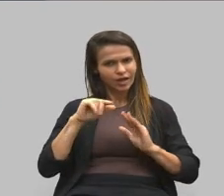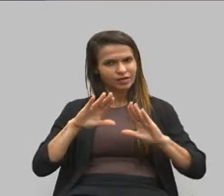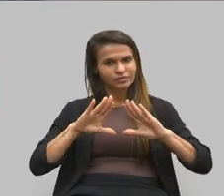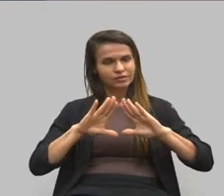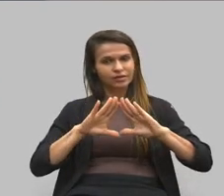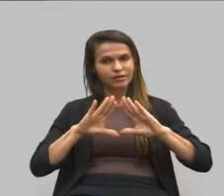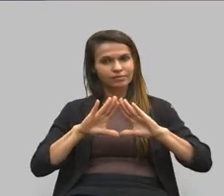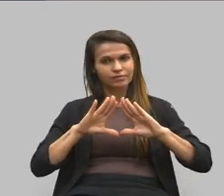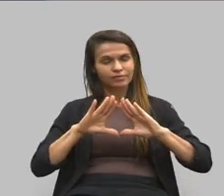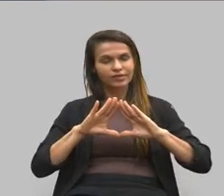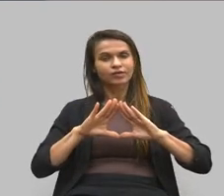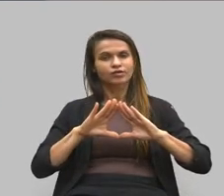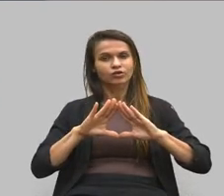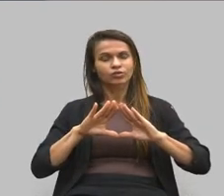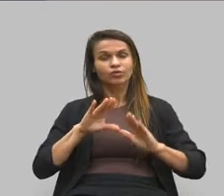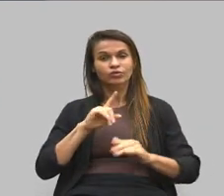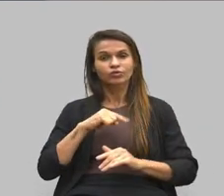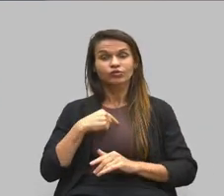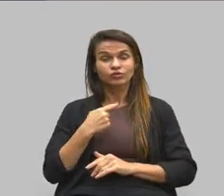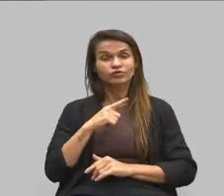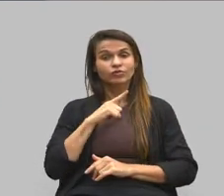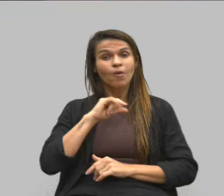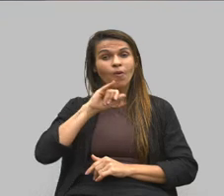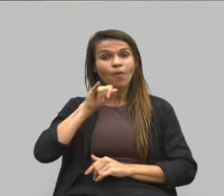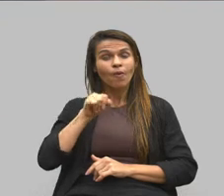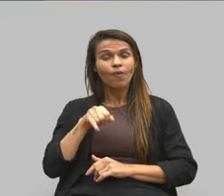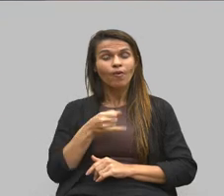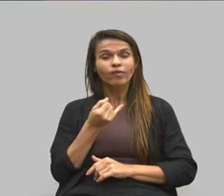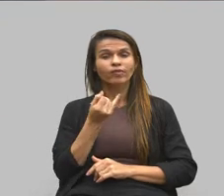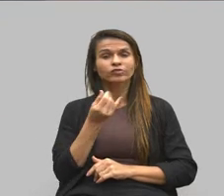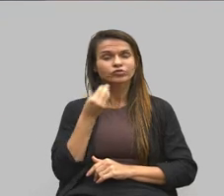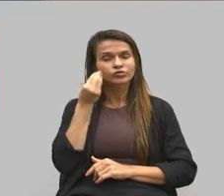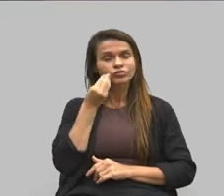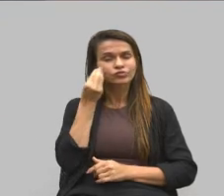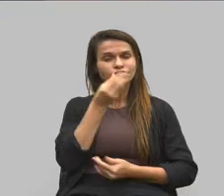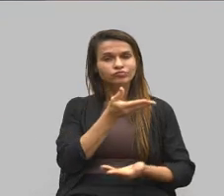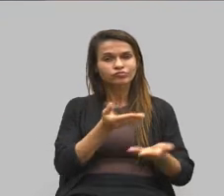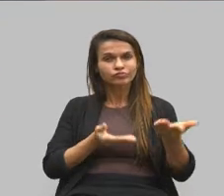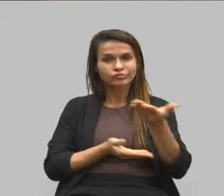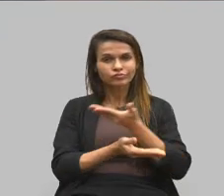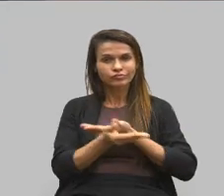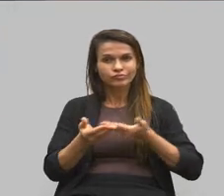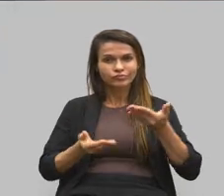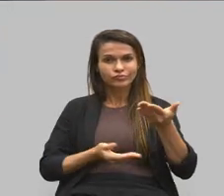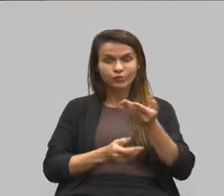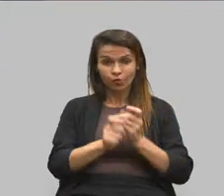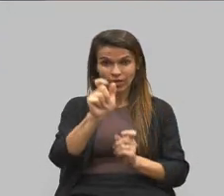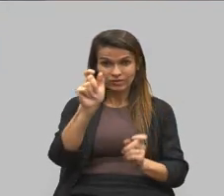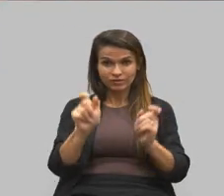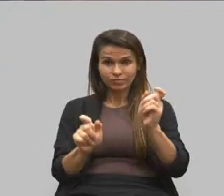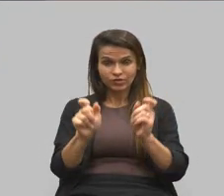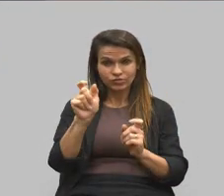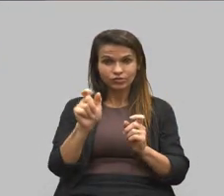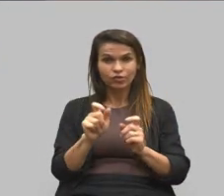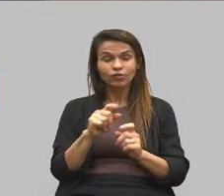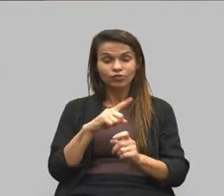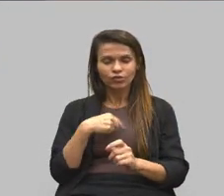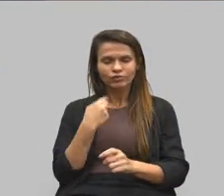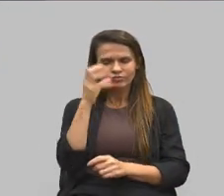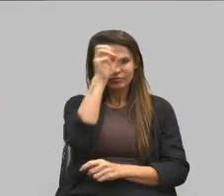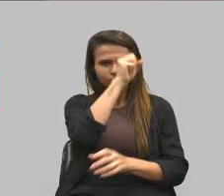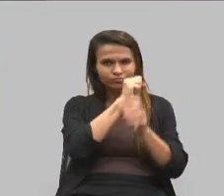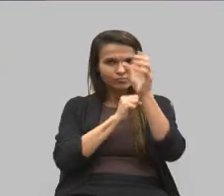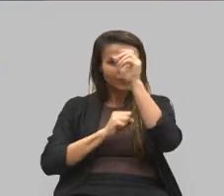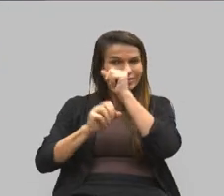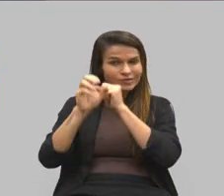quando nós tivermos a oportunidade de conviver no nosso cotidiano com essas pessoas nós vamos aprender muito com